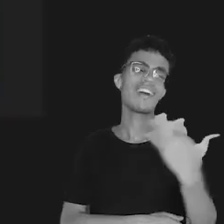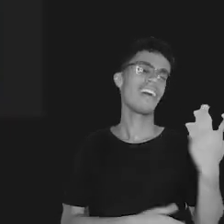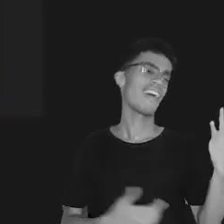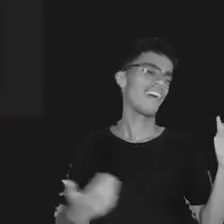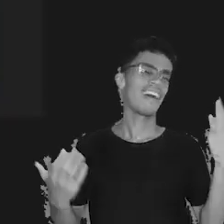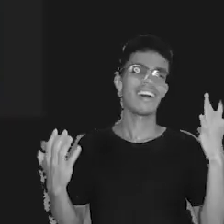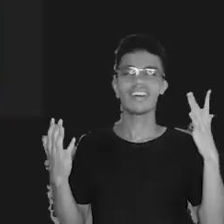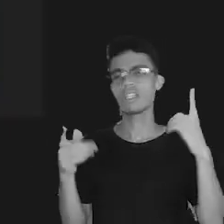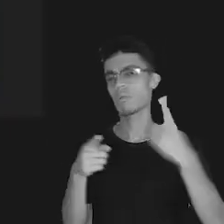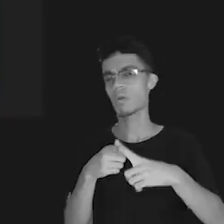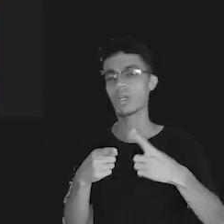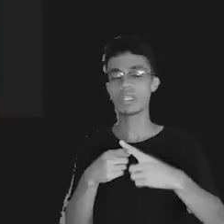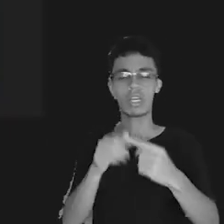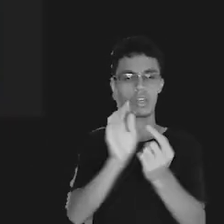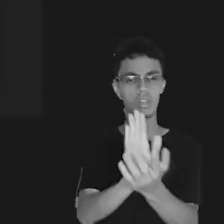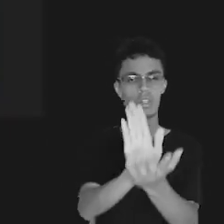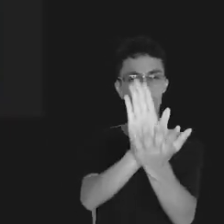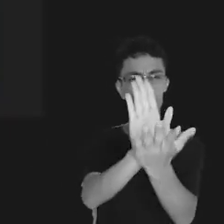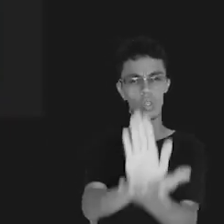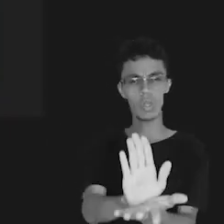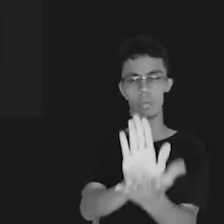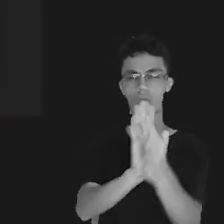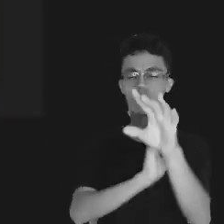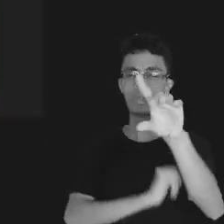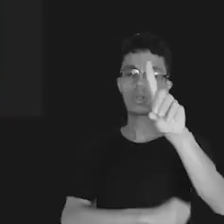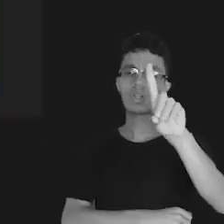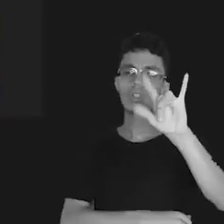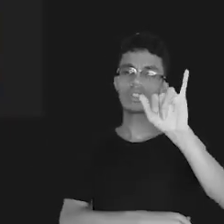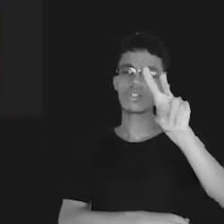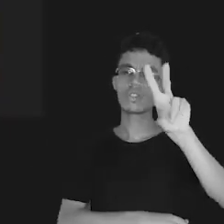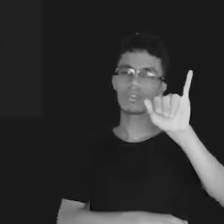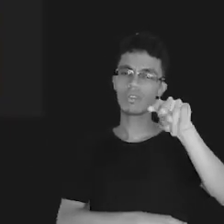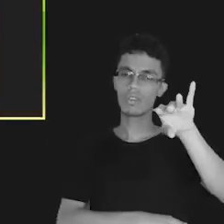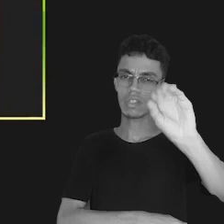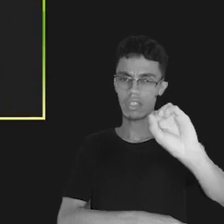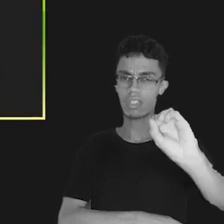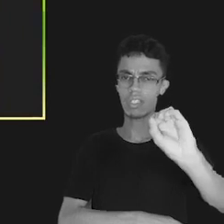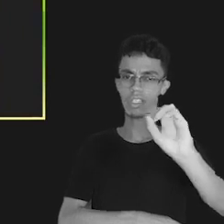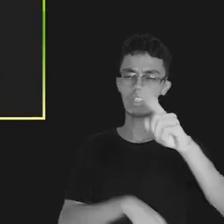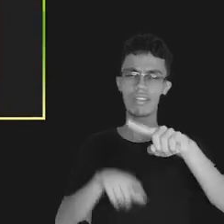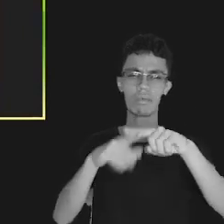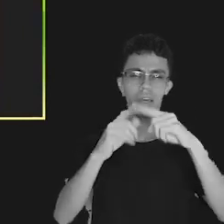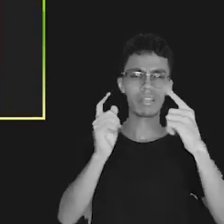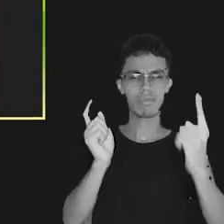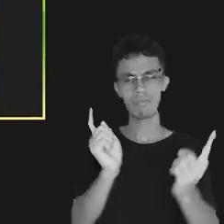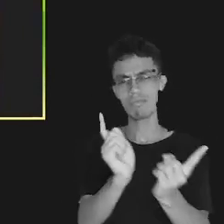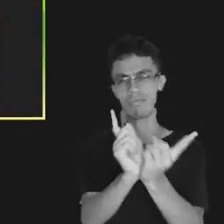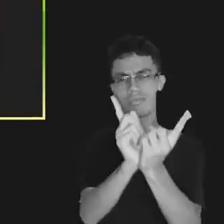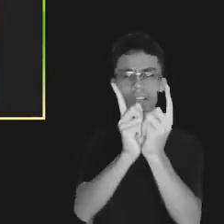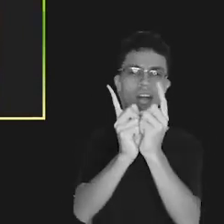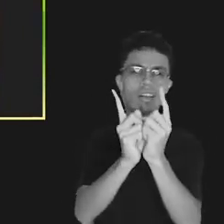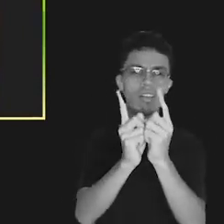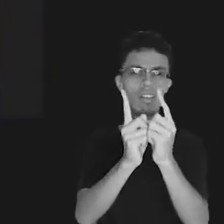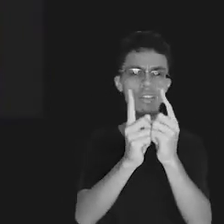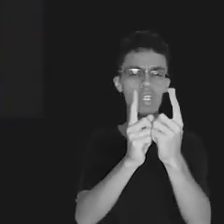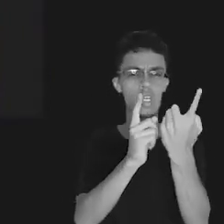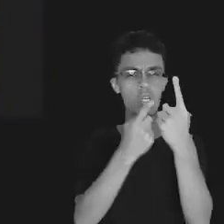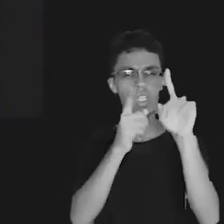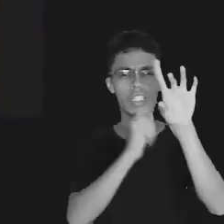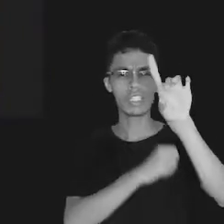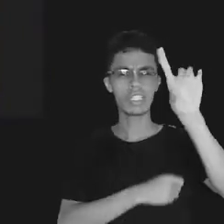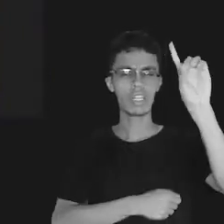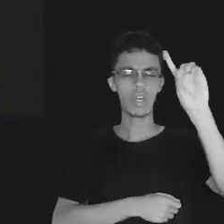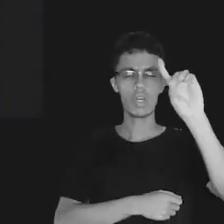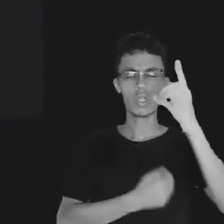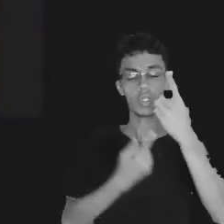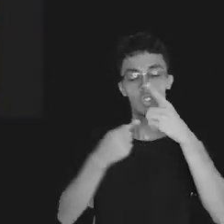Ora! E por que não a sombra do divino? Mas luta-se com Deus? Luta-se com a vida,